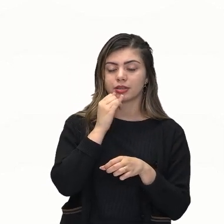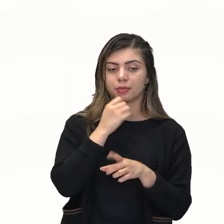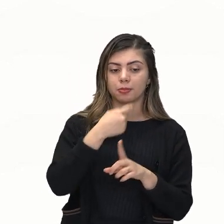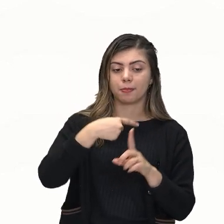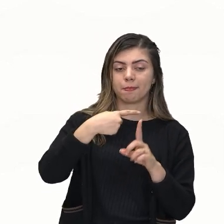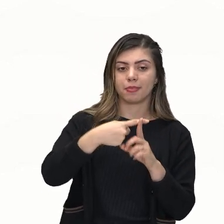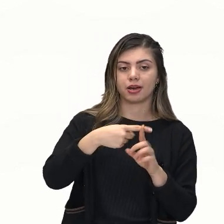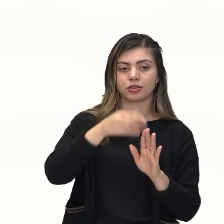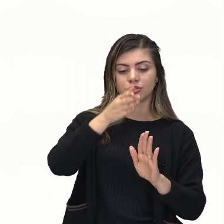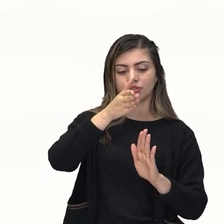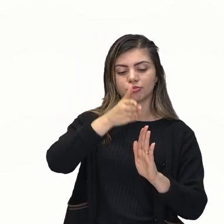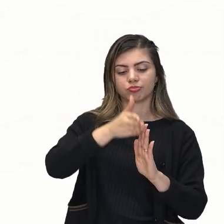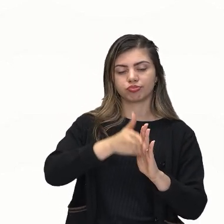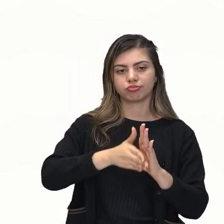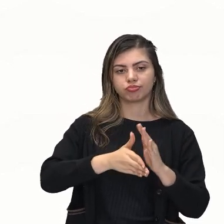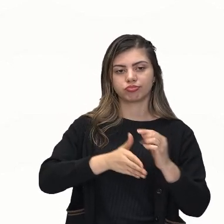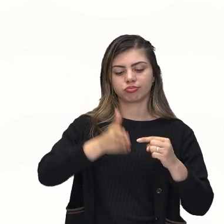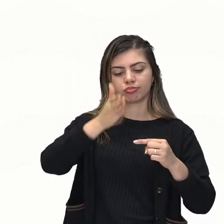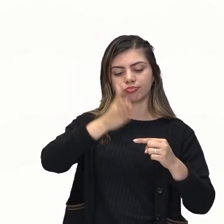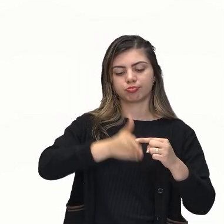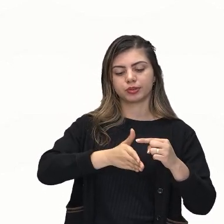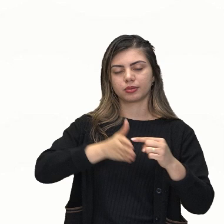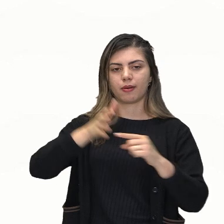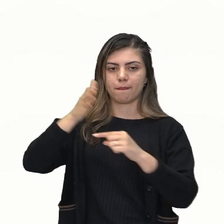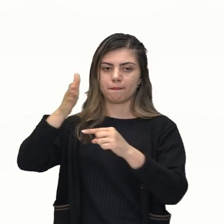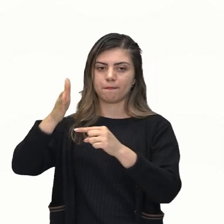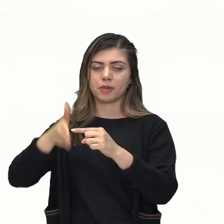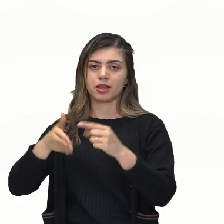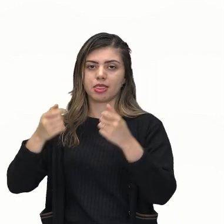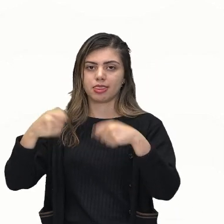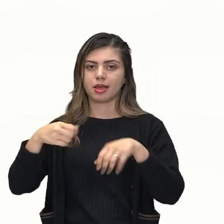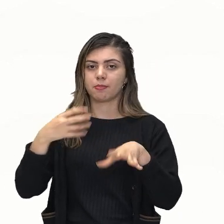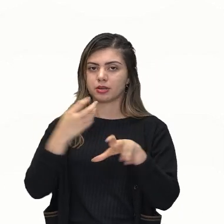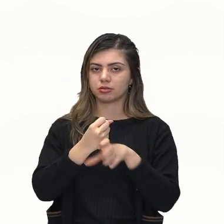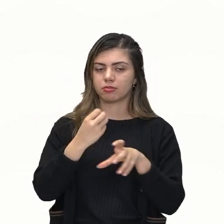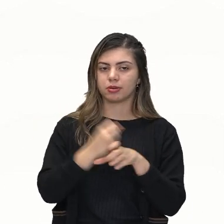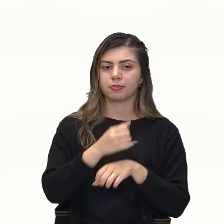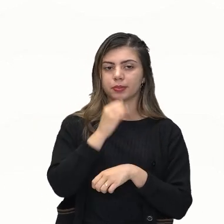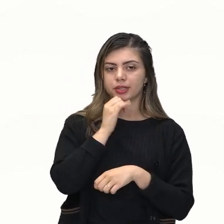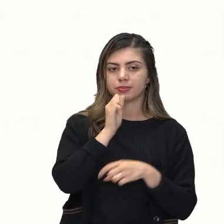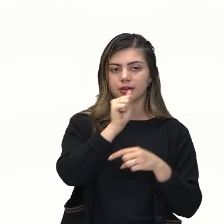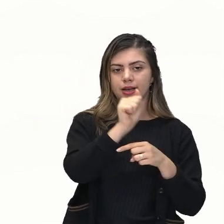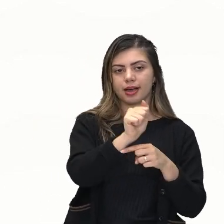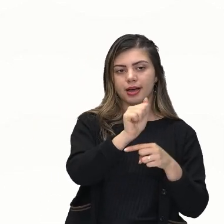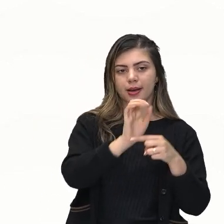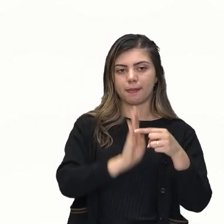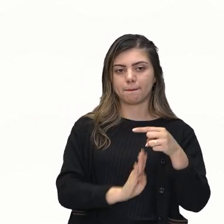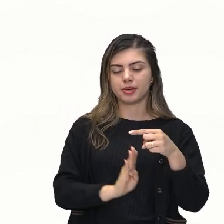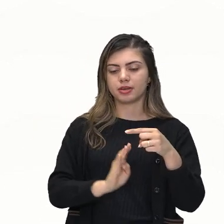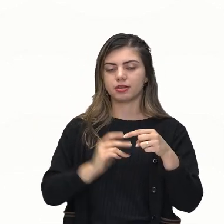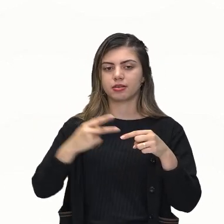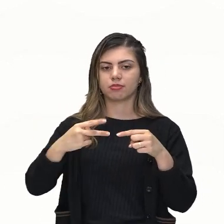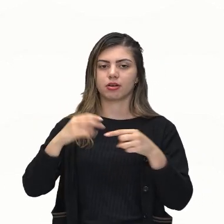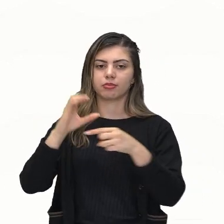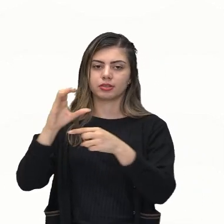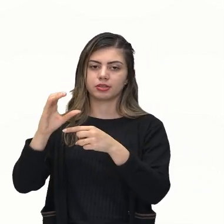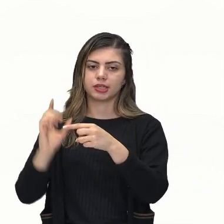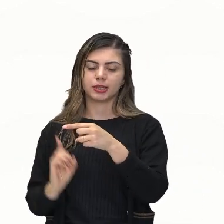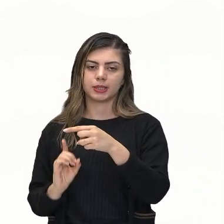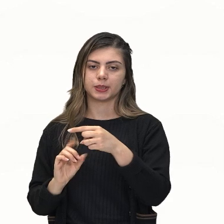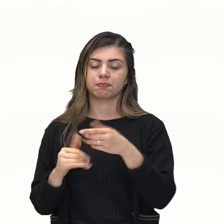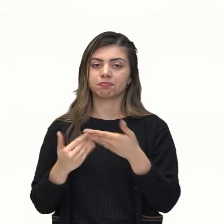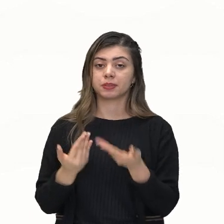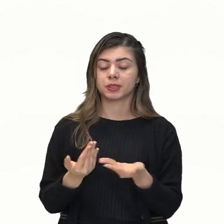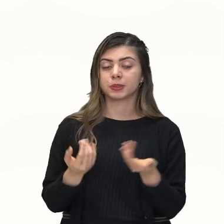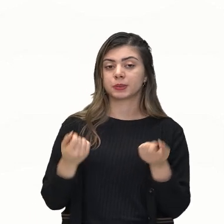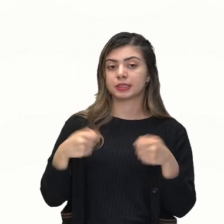tá? E aí, olha lá, você aqui, eu tenho A sobre B igual a C sobre D. Você pode